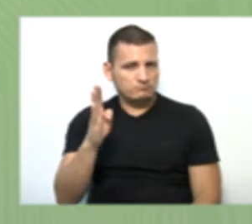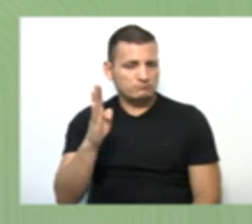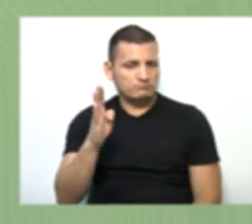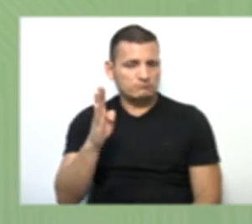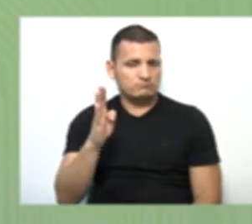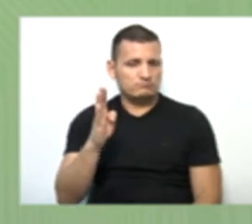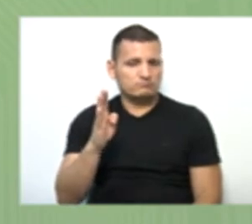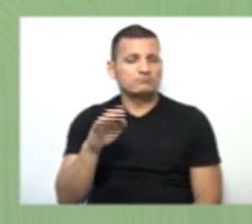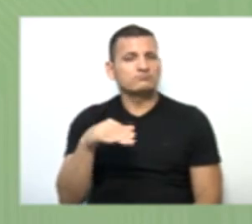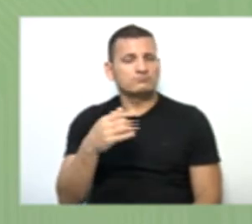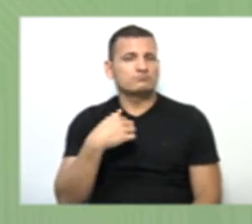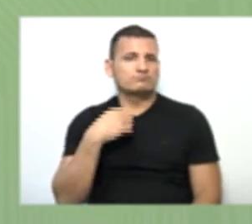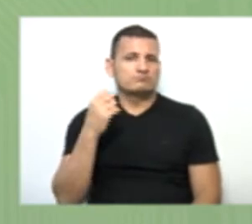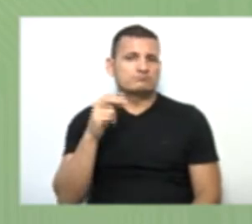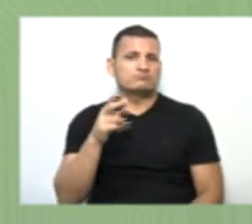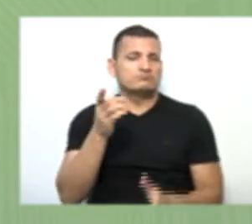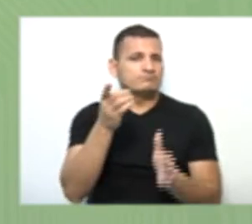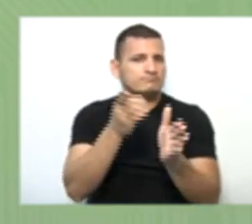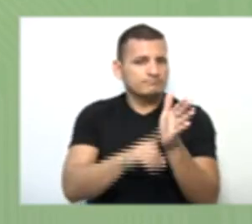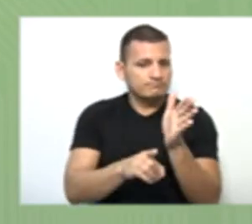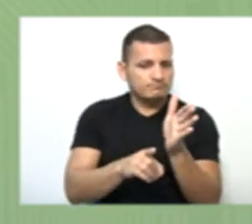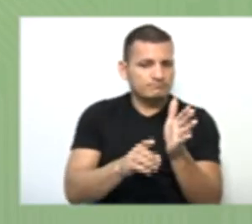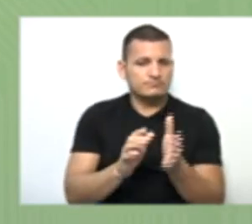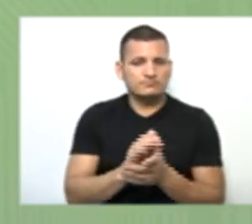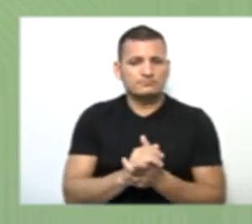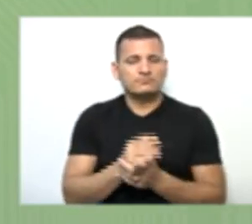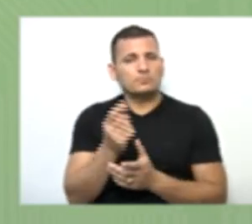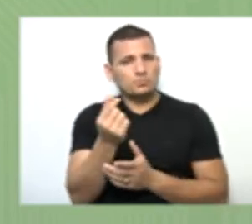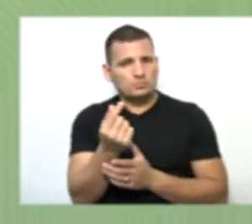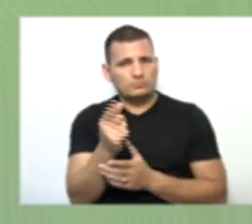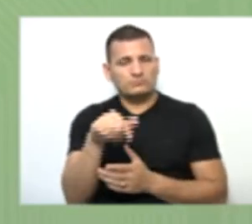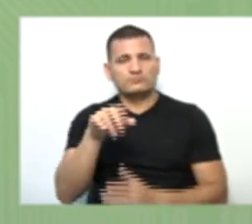Então, eu vou debitá-la. Entrou quanto?